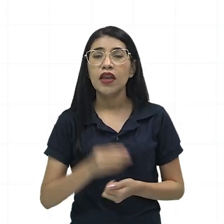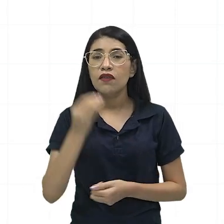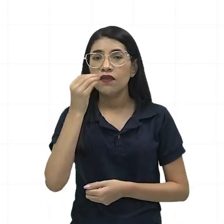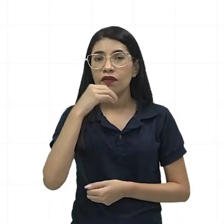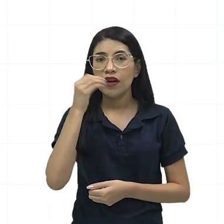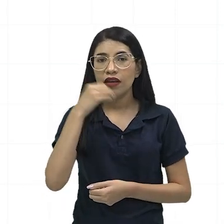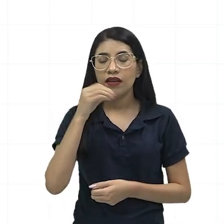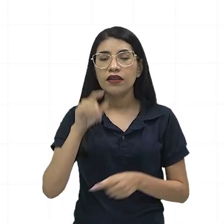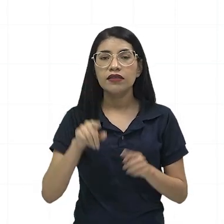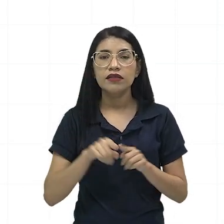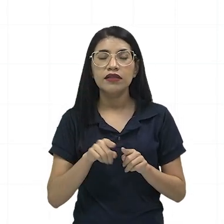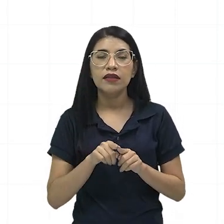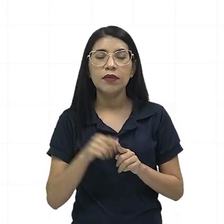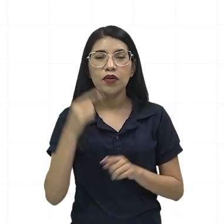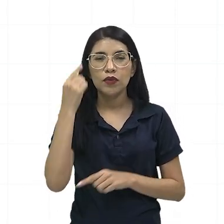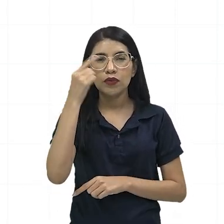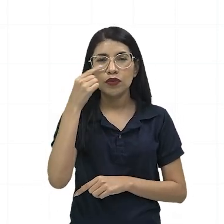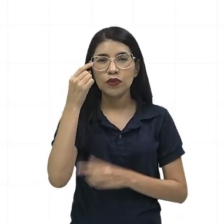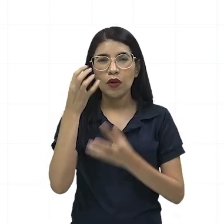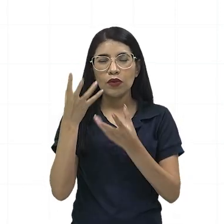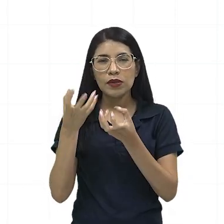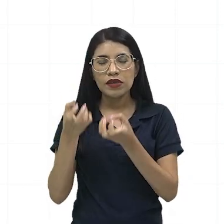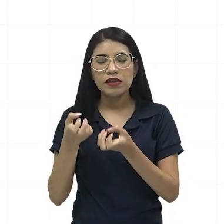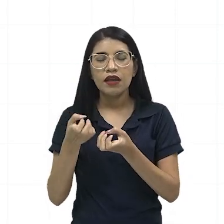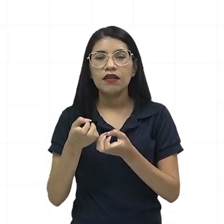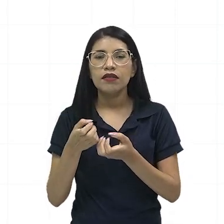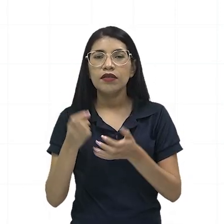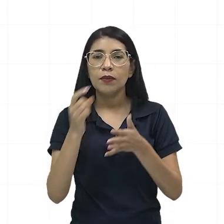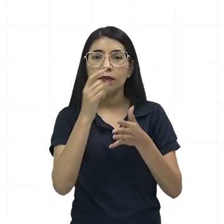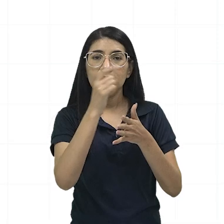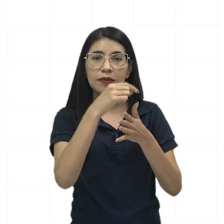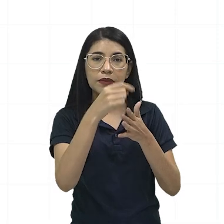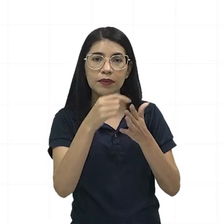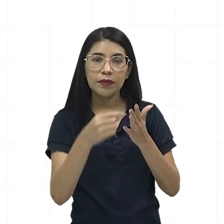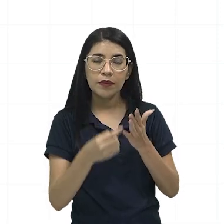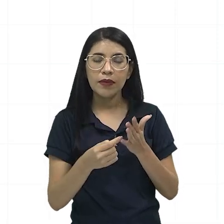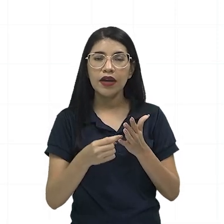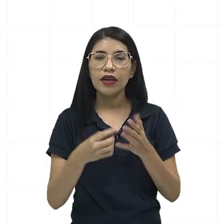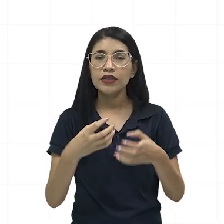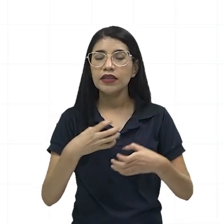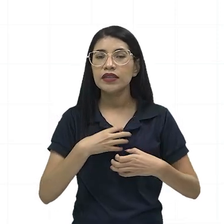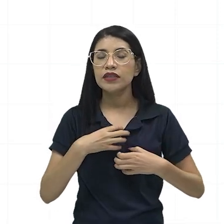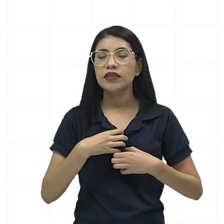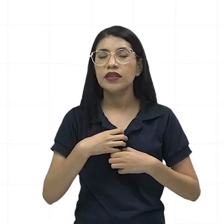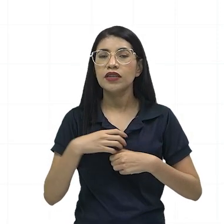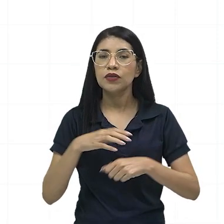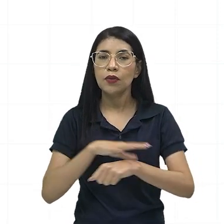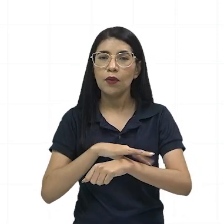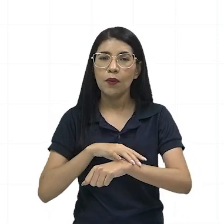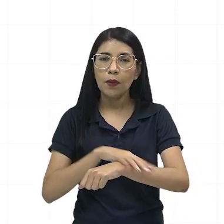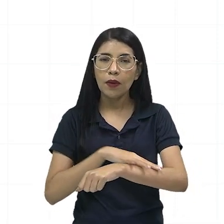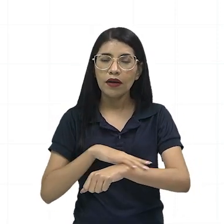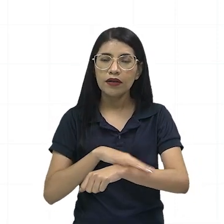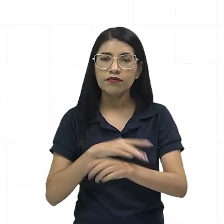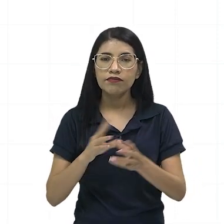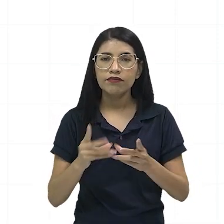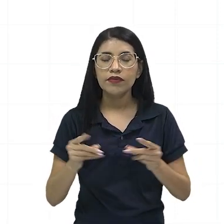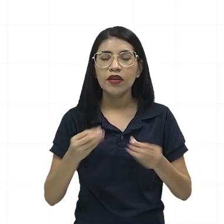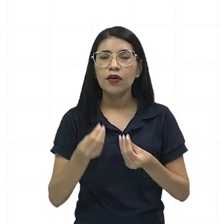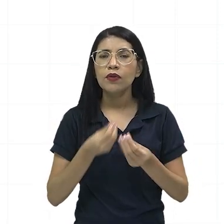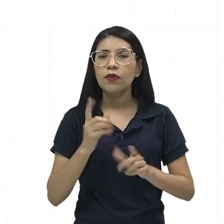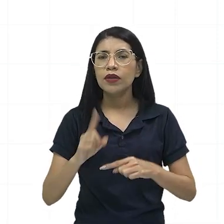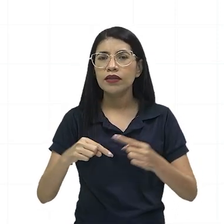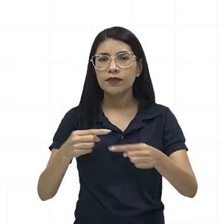e ressecamento dos olhos são sintomas da hanseníase. E como é que se transmite essa doença?